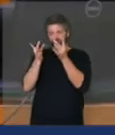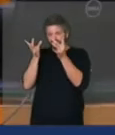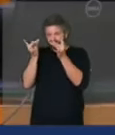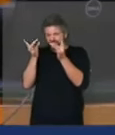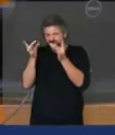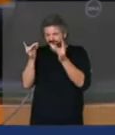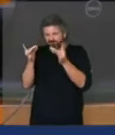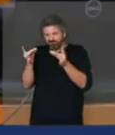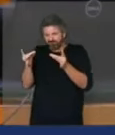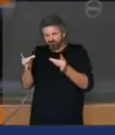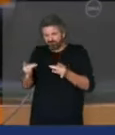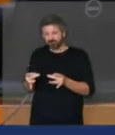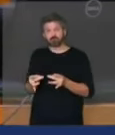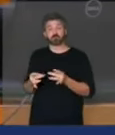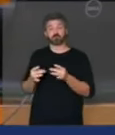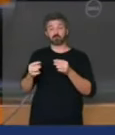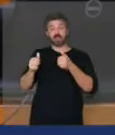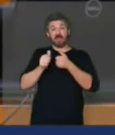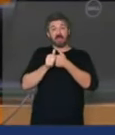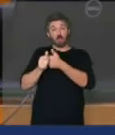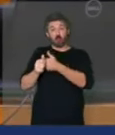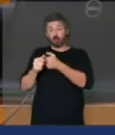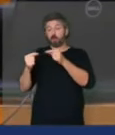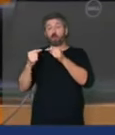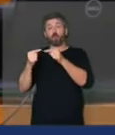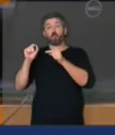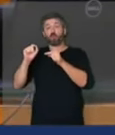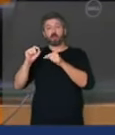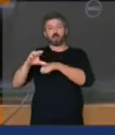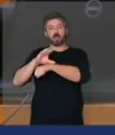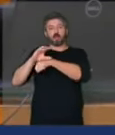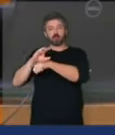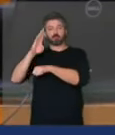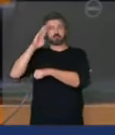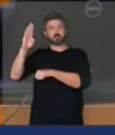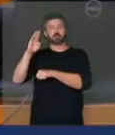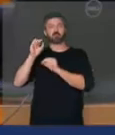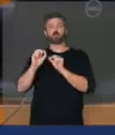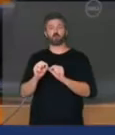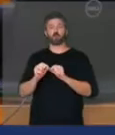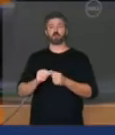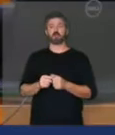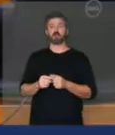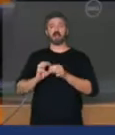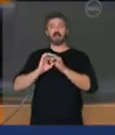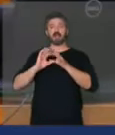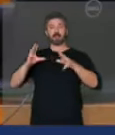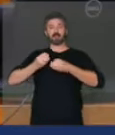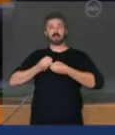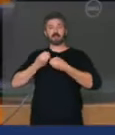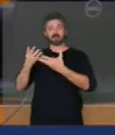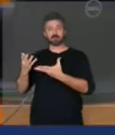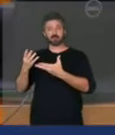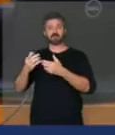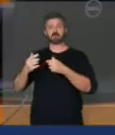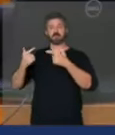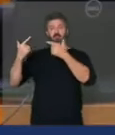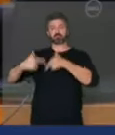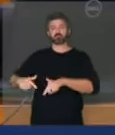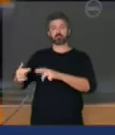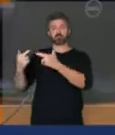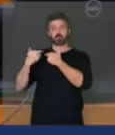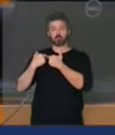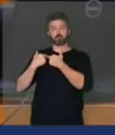minuciosa, à luz da Constituição Federal, em particular do Estado à liberdade de expressão e da imunidade parlamentar